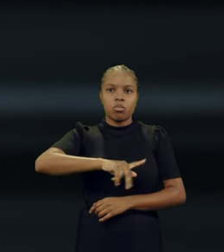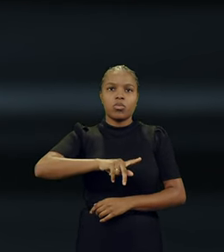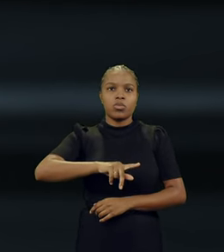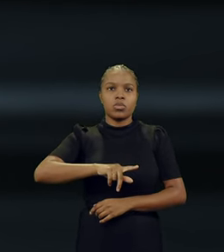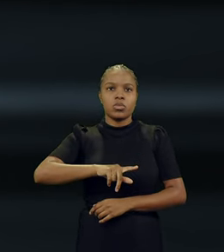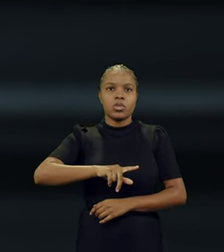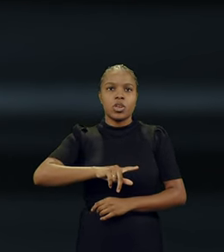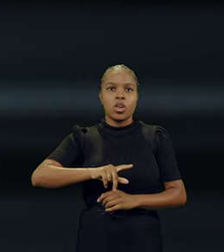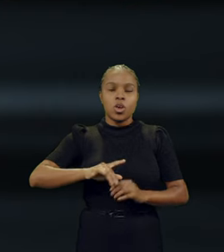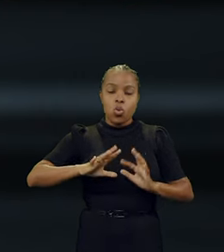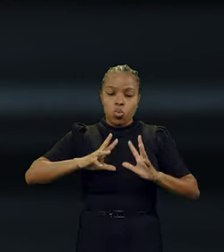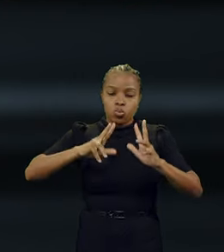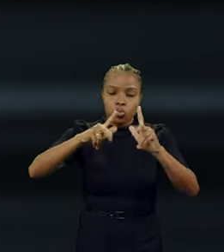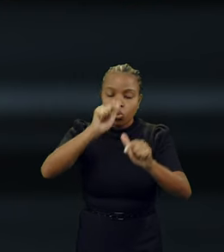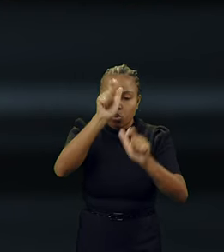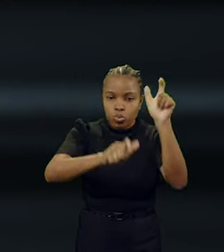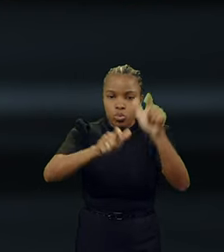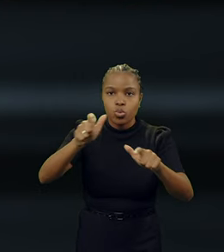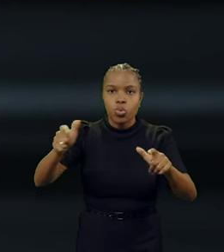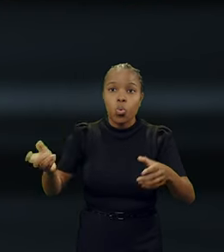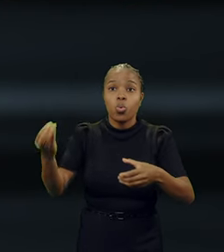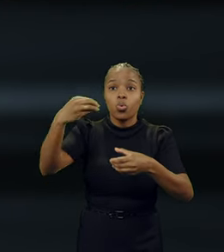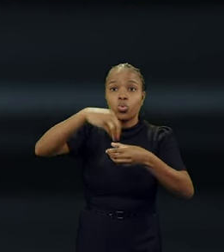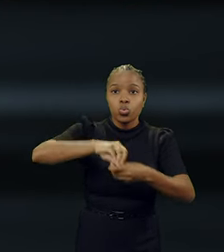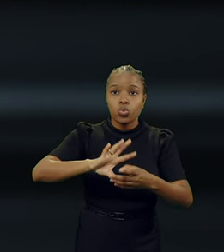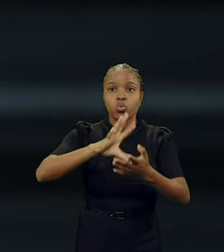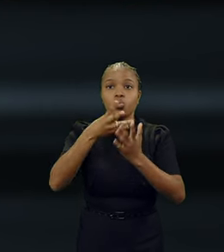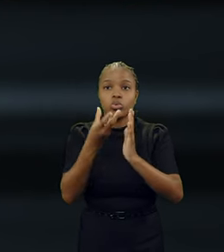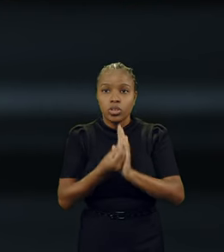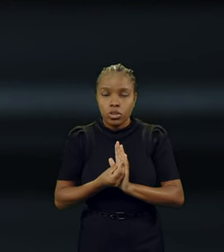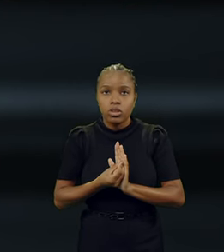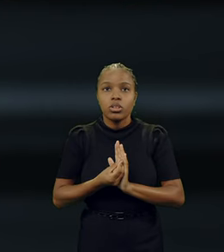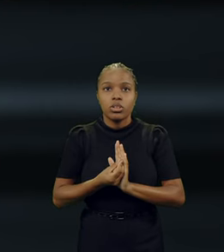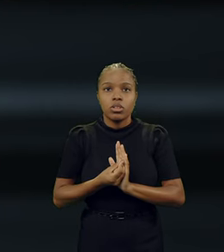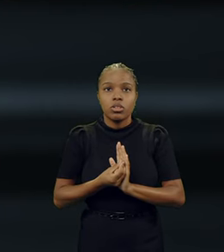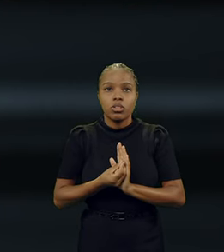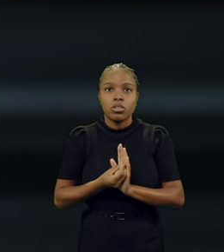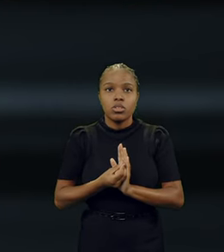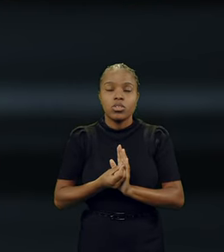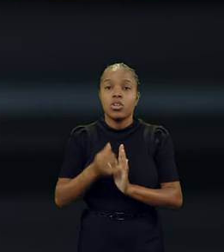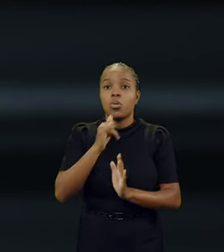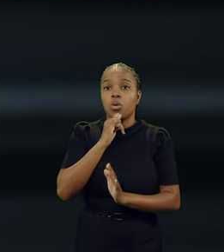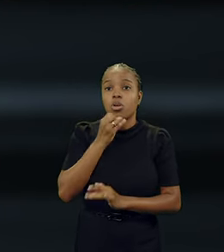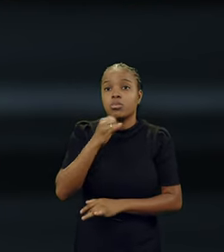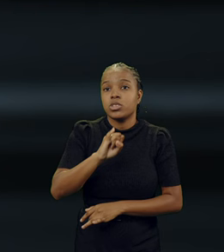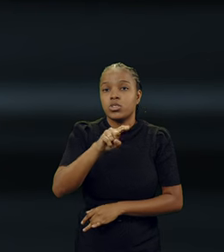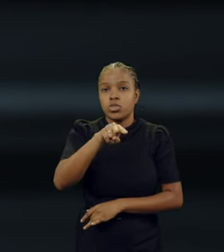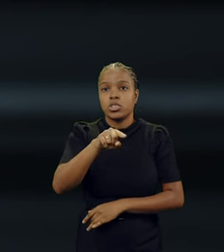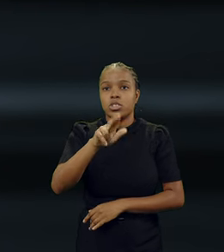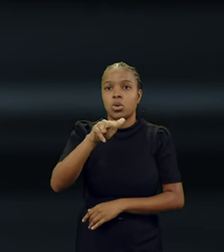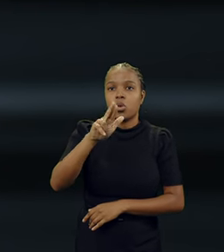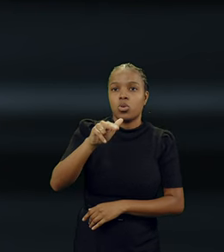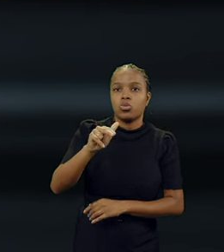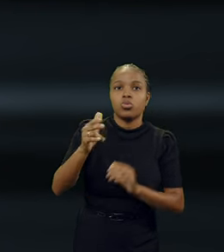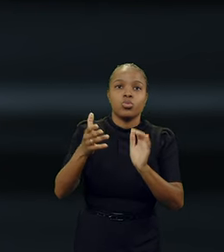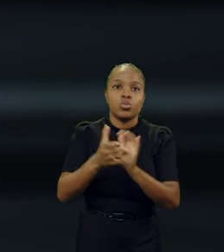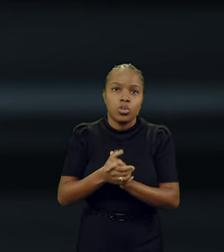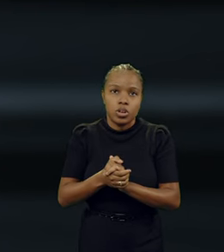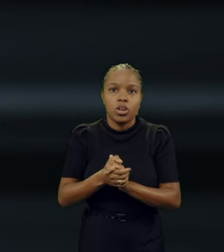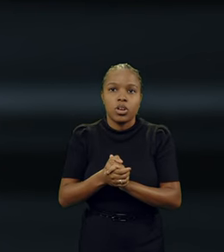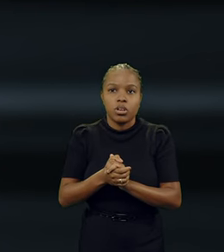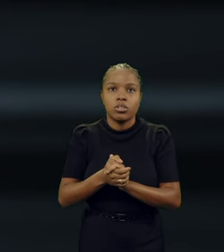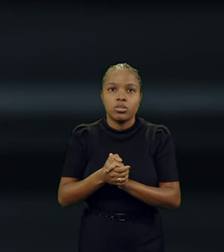Já viram as bodas? Se você nunca se casou, deixa eu dizer. Você vai